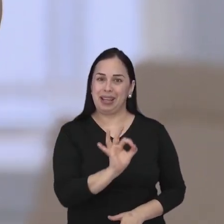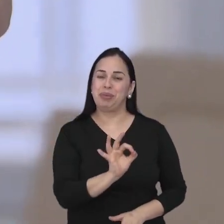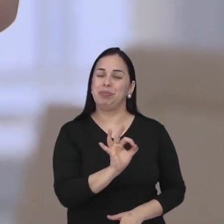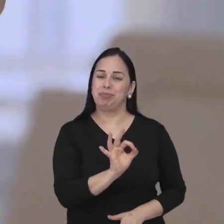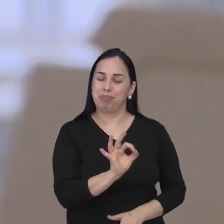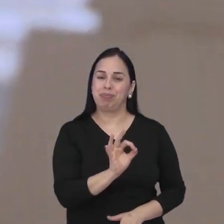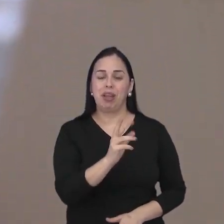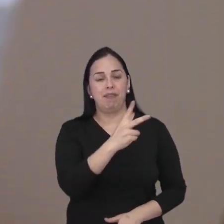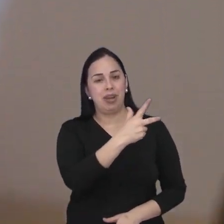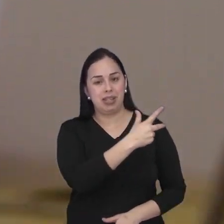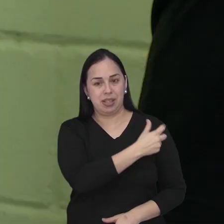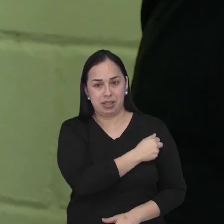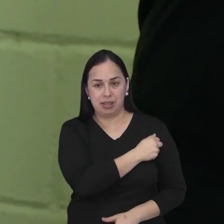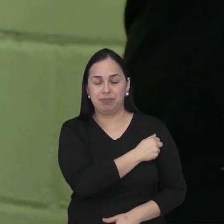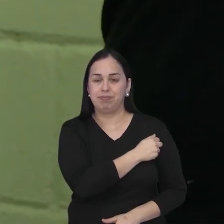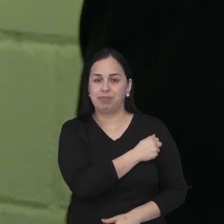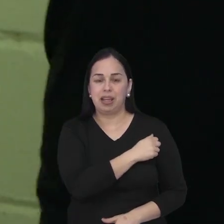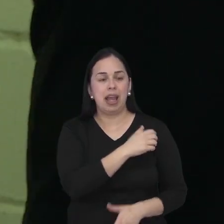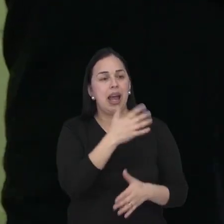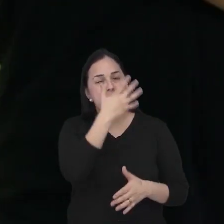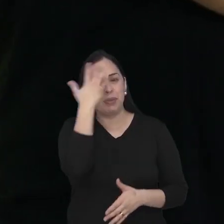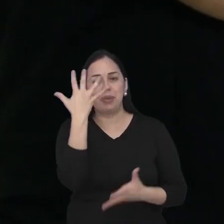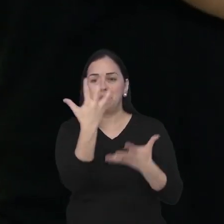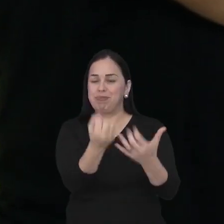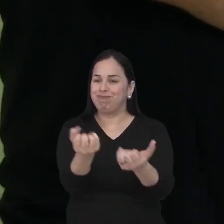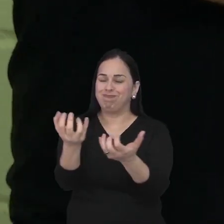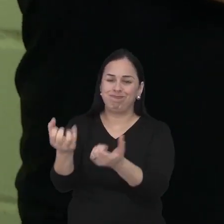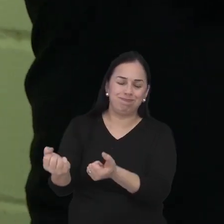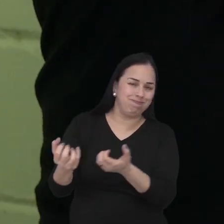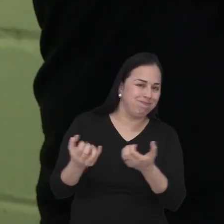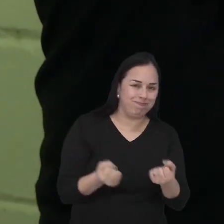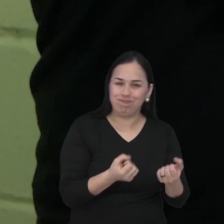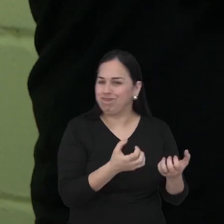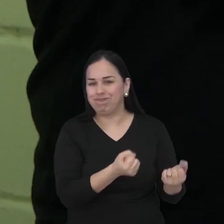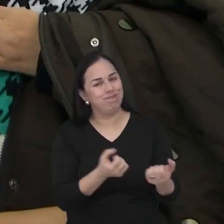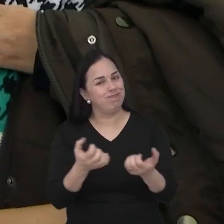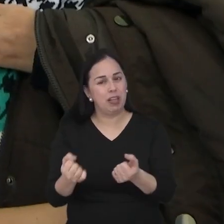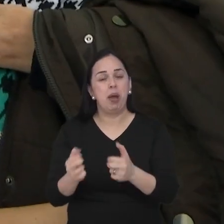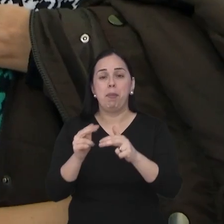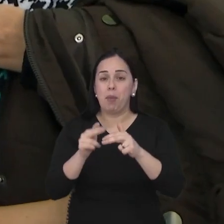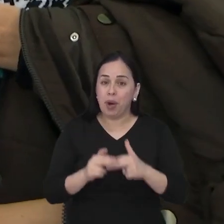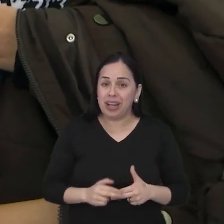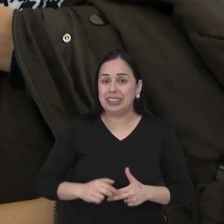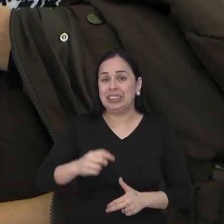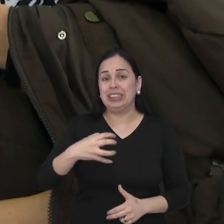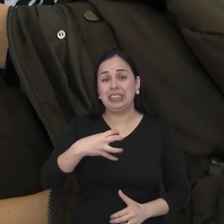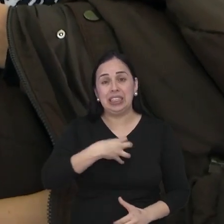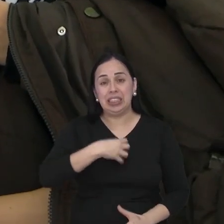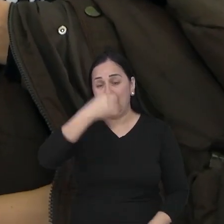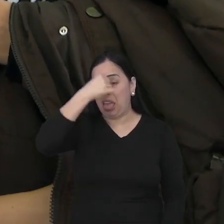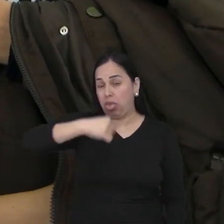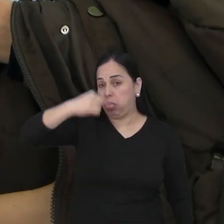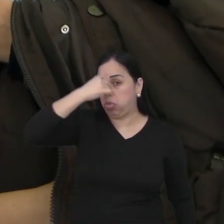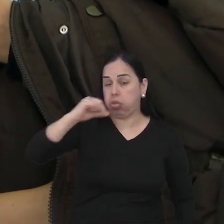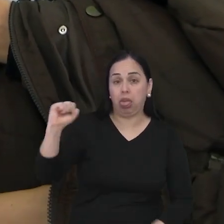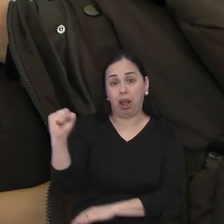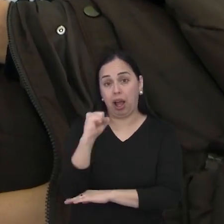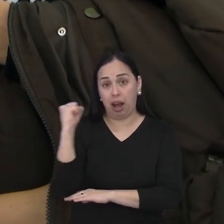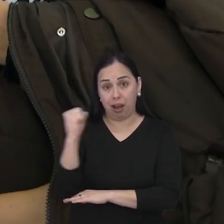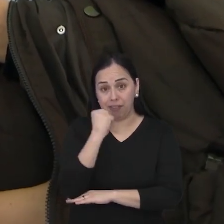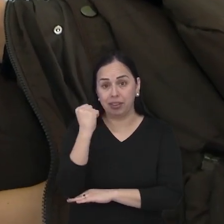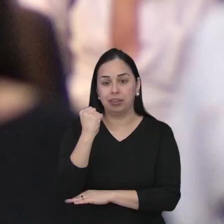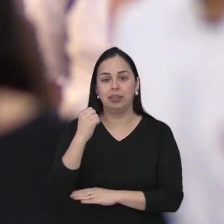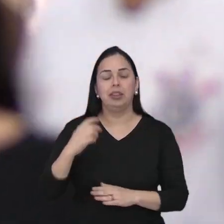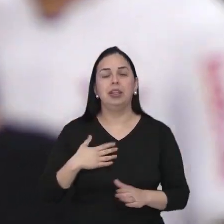44,7% deste total se vacinaram. A baixa adesão contribuiu com o aumento de casos da síndrome respiratória aguda grave no Vale